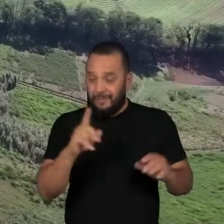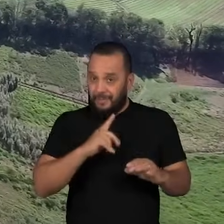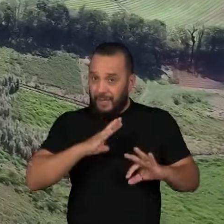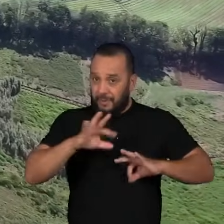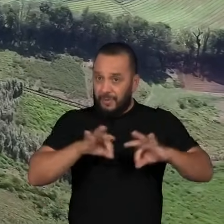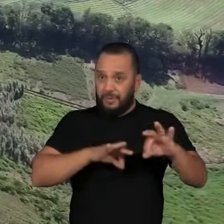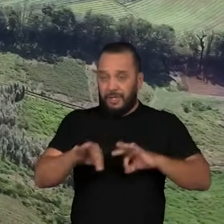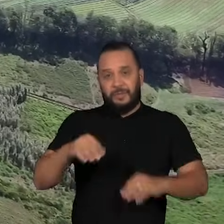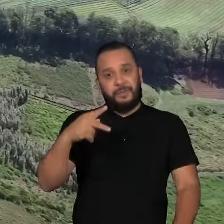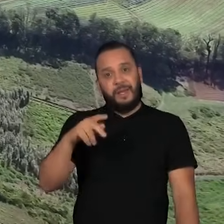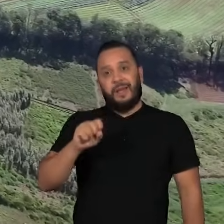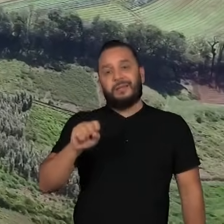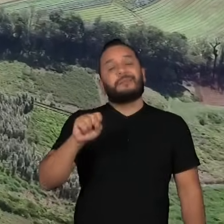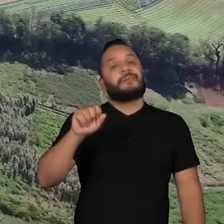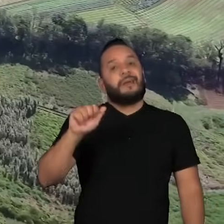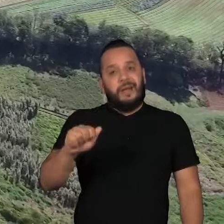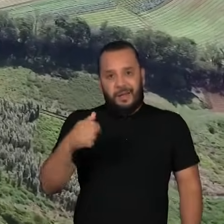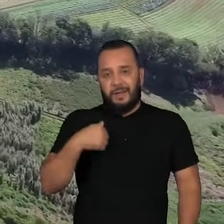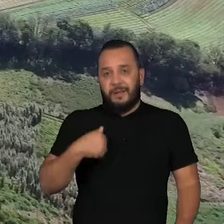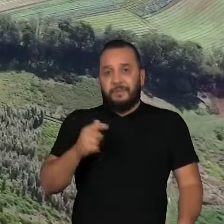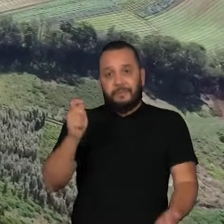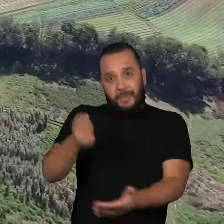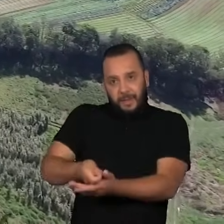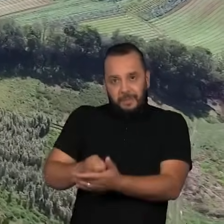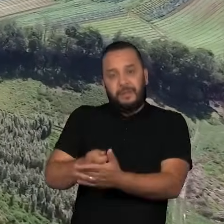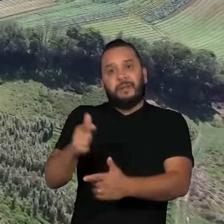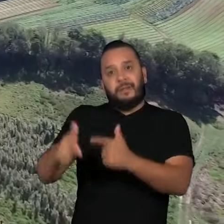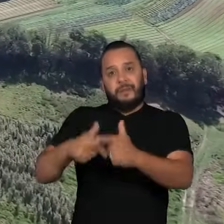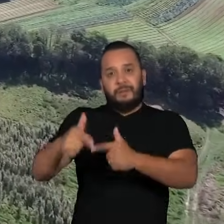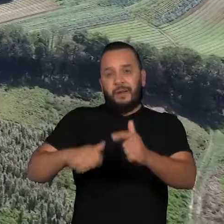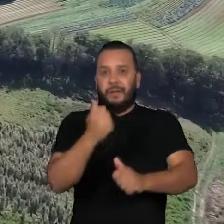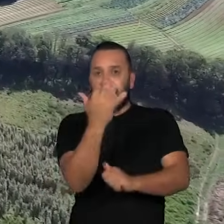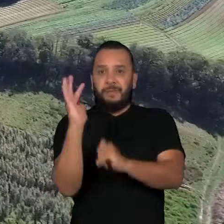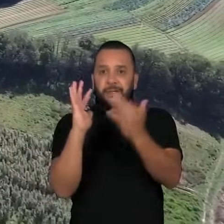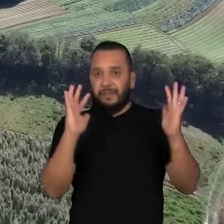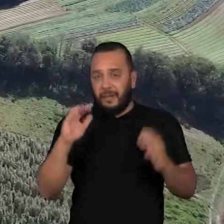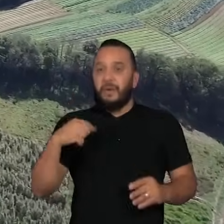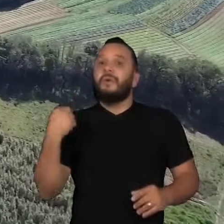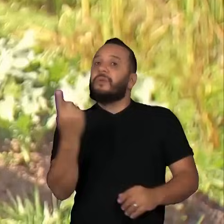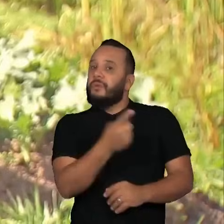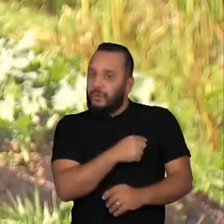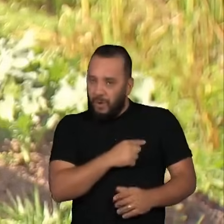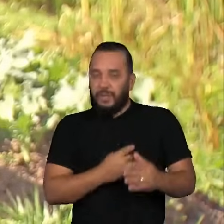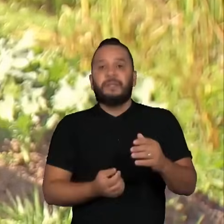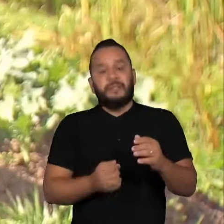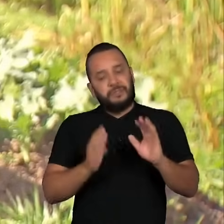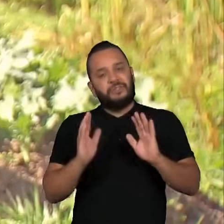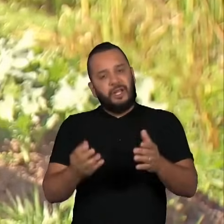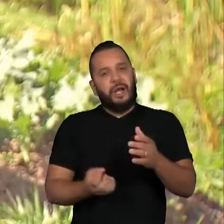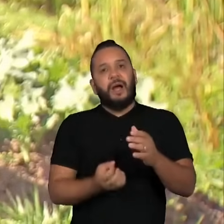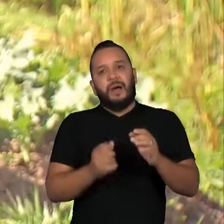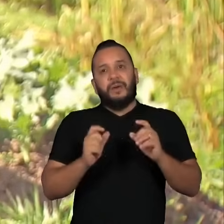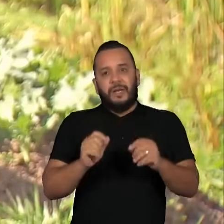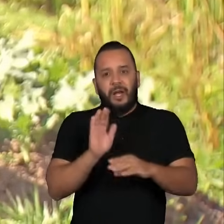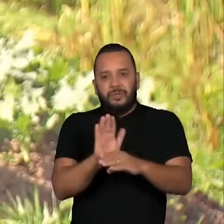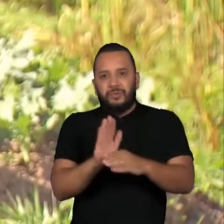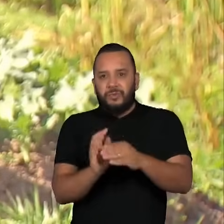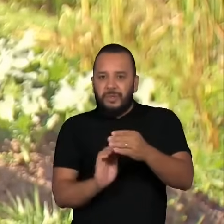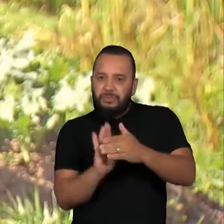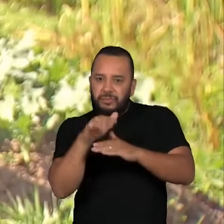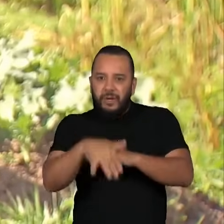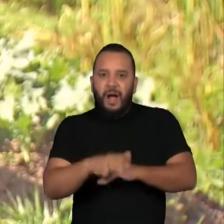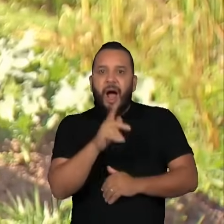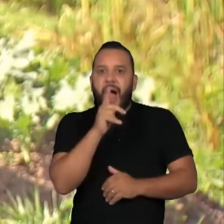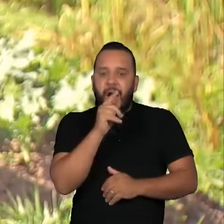que é o PSA, o Pagamento por Serviços Ambientais. Nós somos produtores de água. Parelheiros é a Amazônia de São